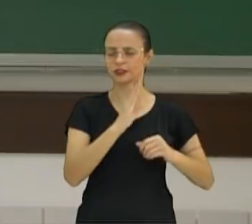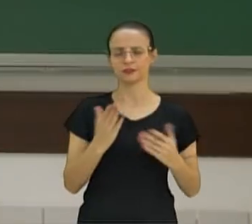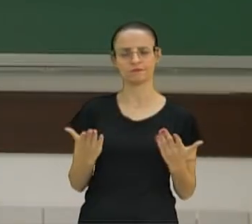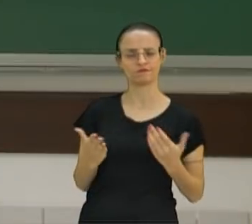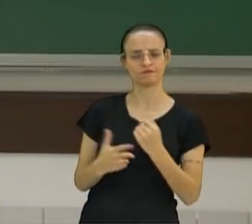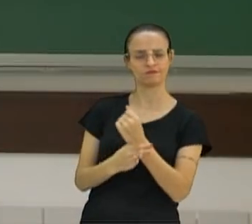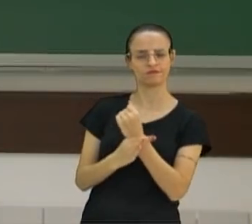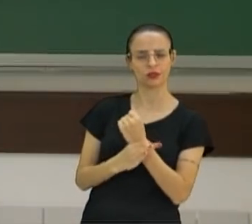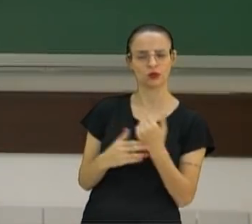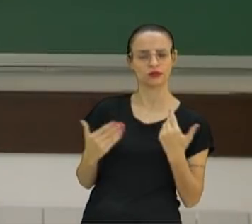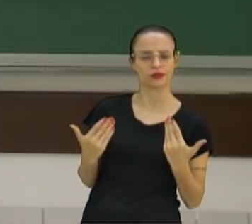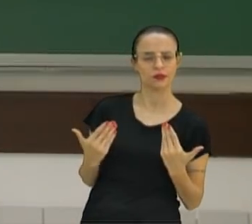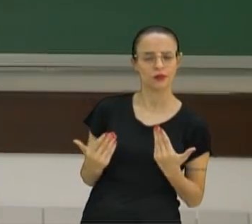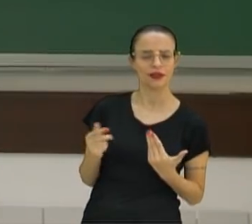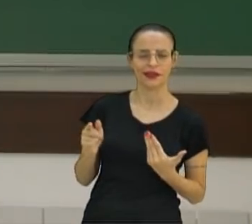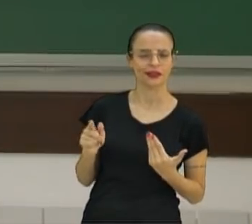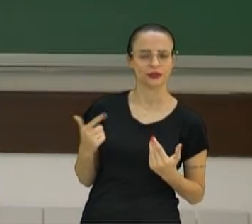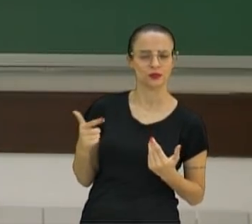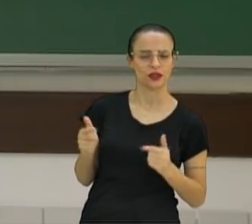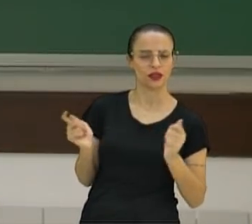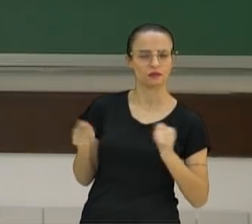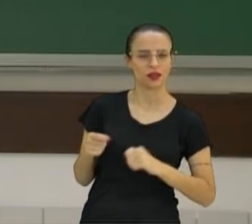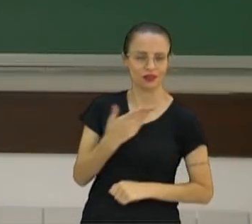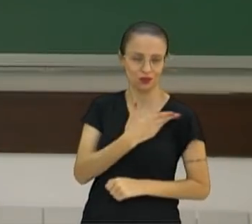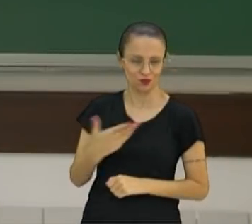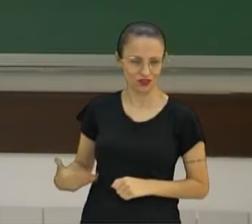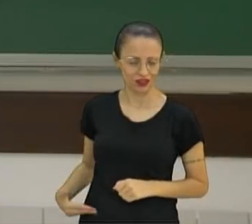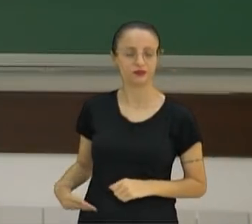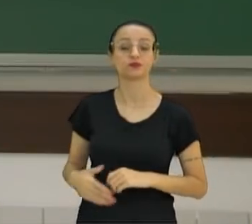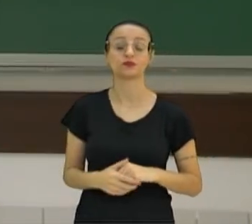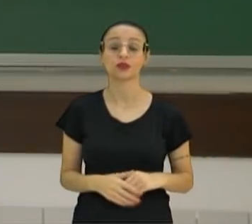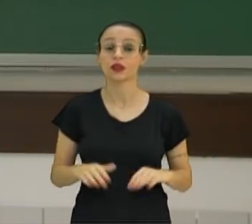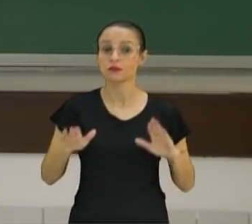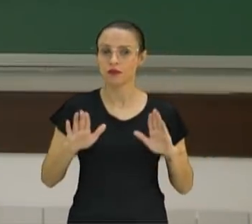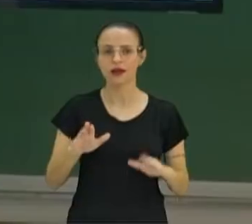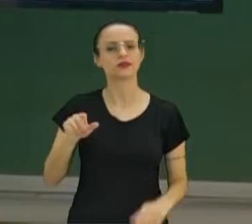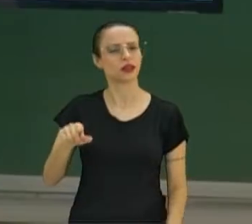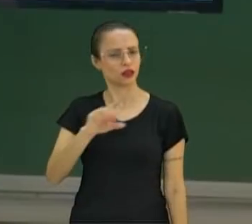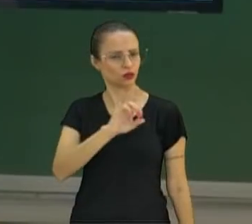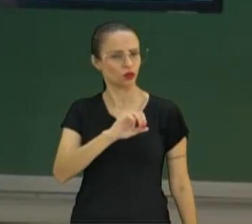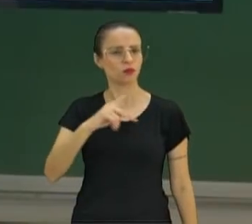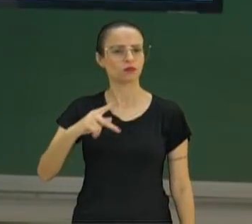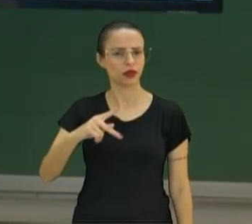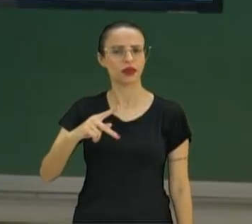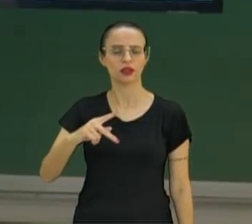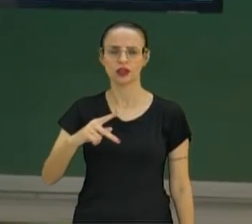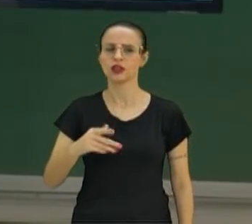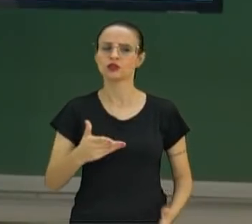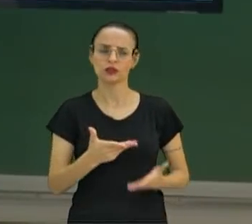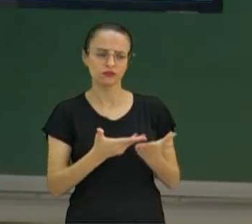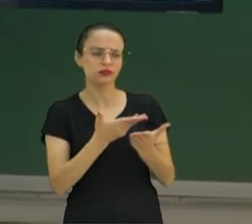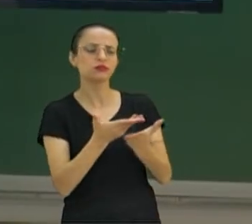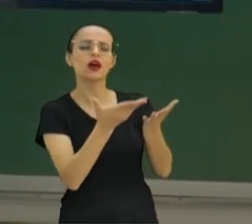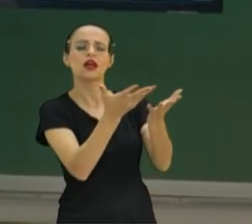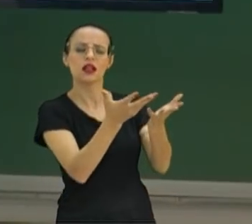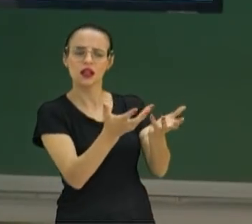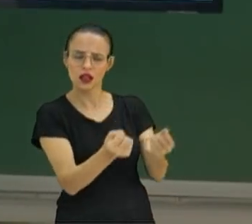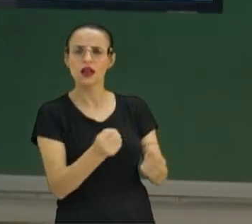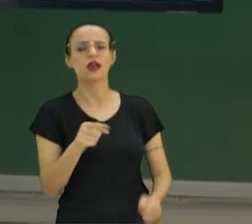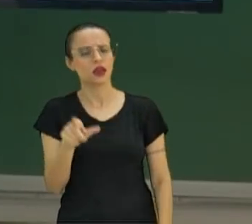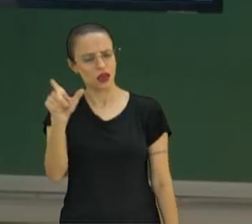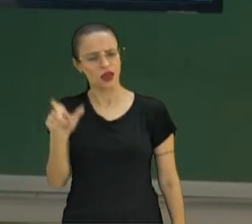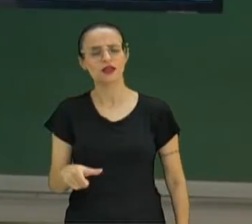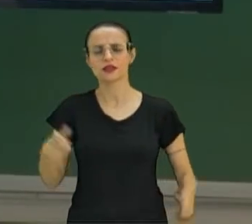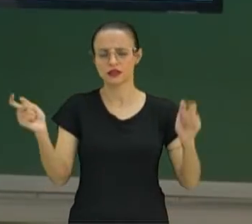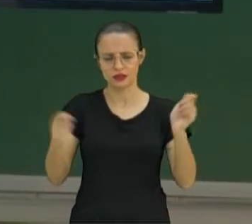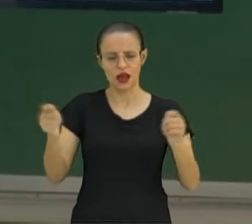relação à sua capacidade de governar, né? Mas Dom Pedro vai convencer essas elites de que ele era